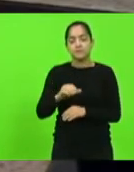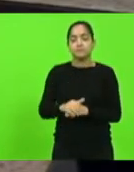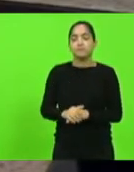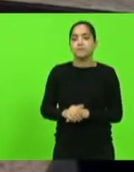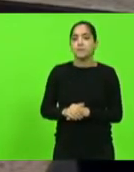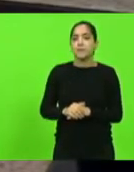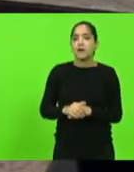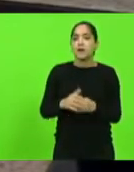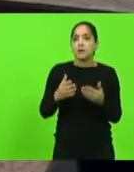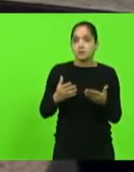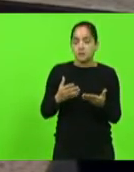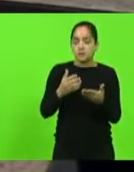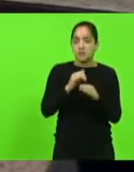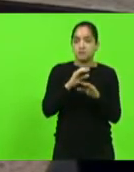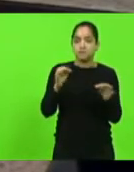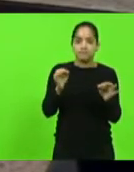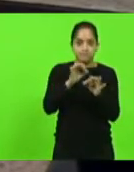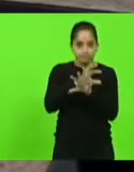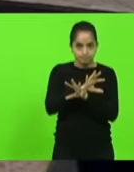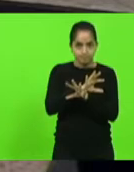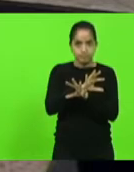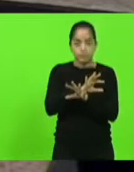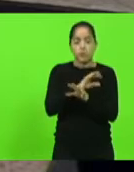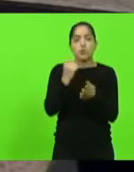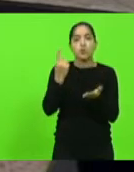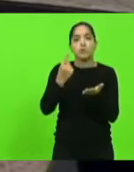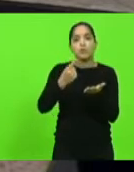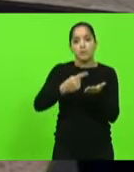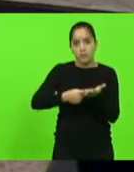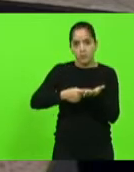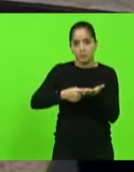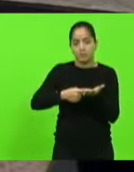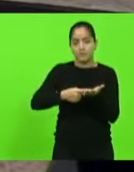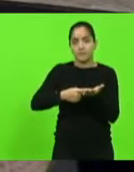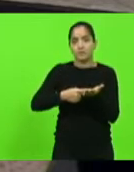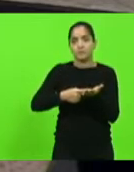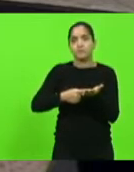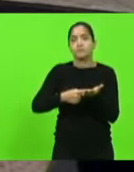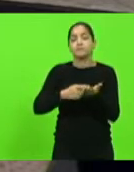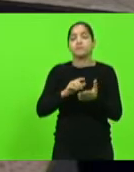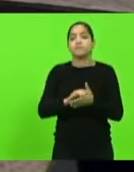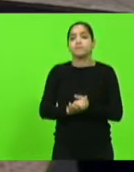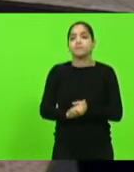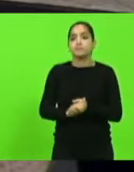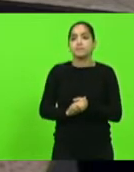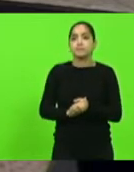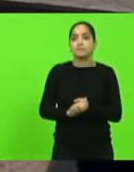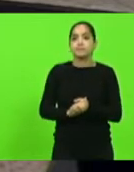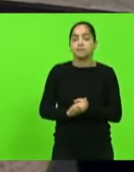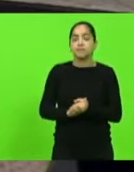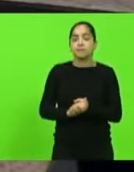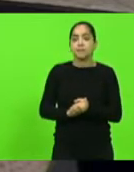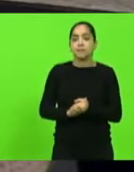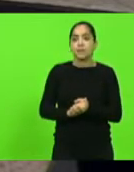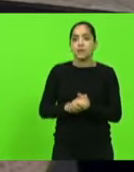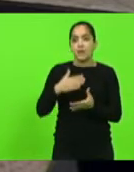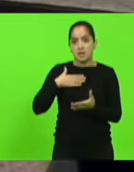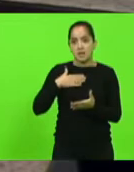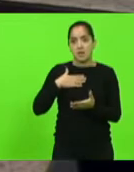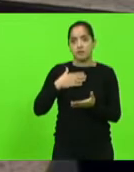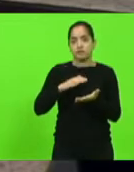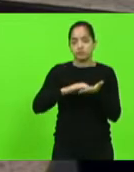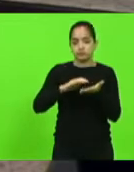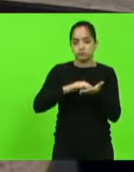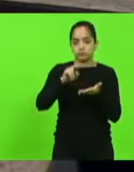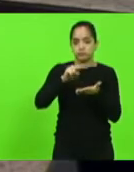Na sequência, o senhor presidente encerrou a sessão e convocou outra extraordinária para as 16 horas e 15 minutos. Para constar, eu, secretário